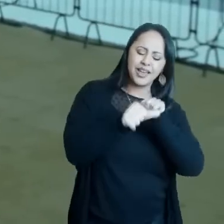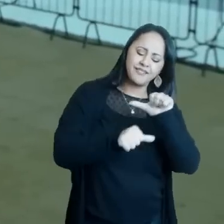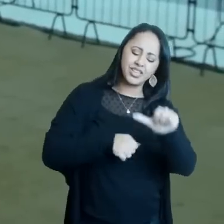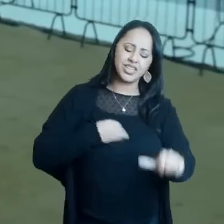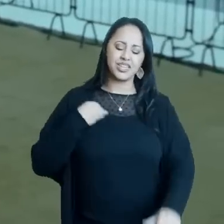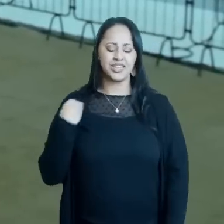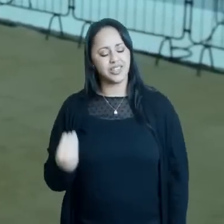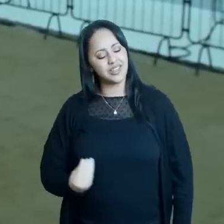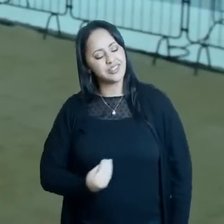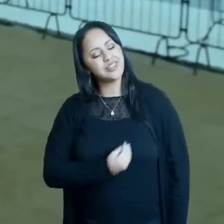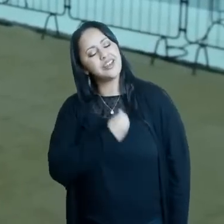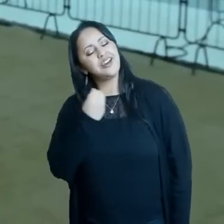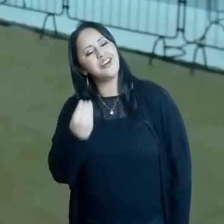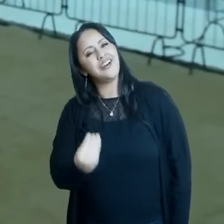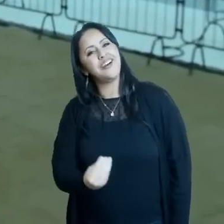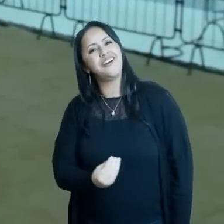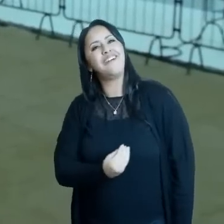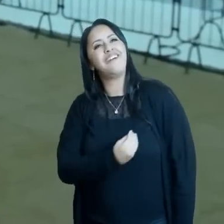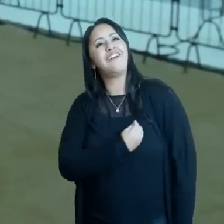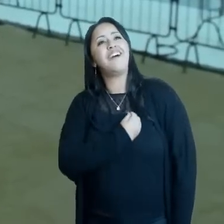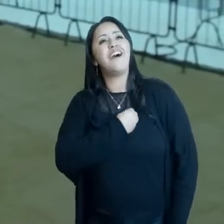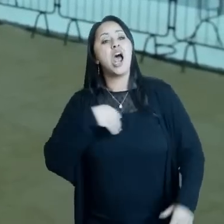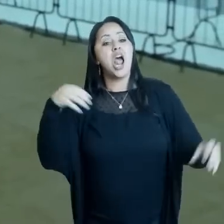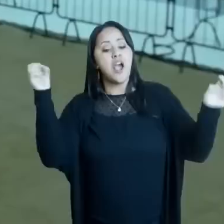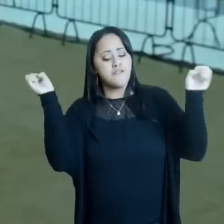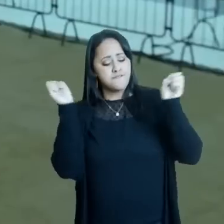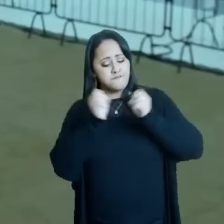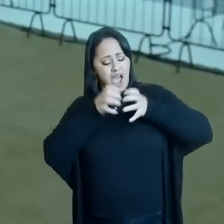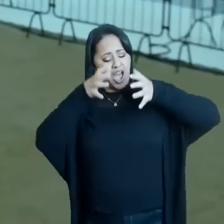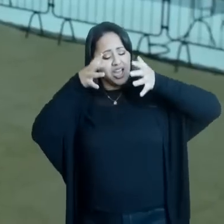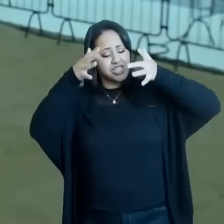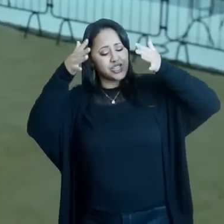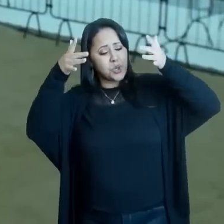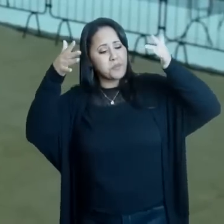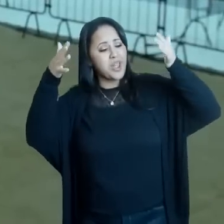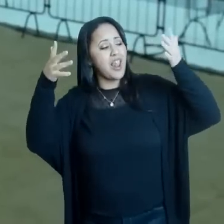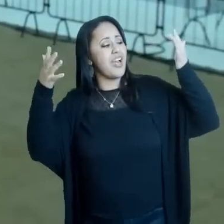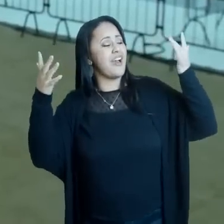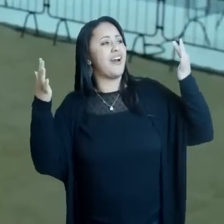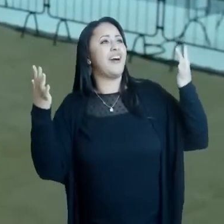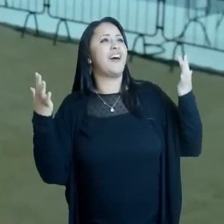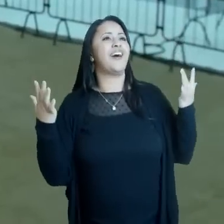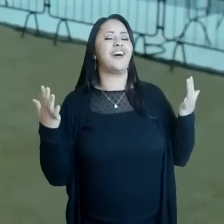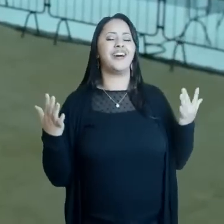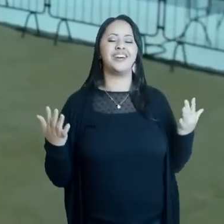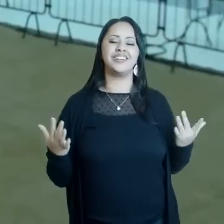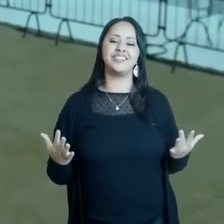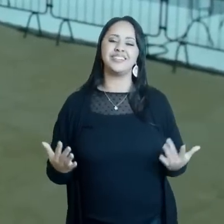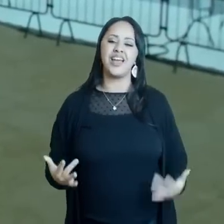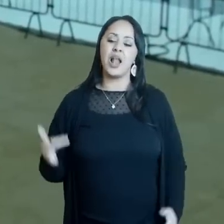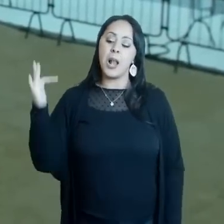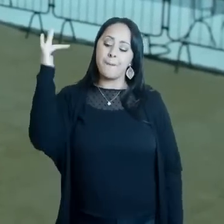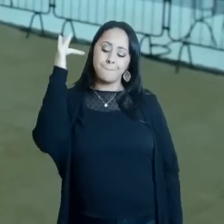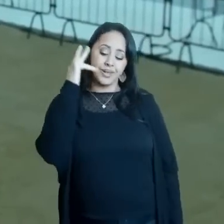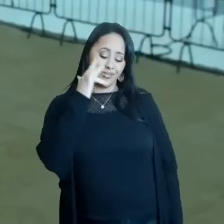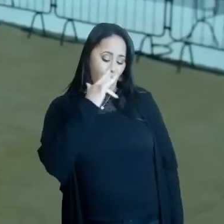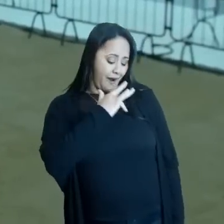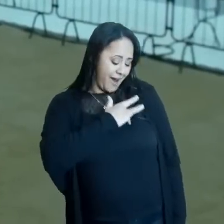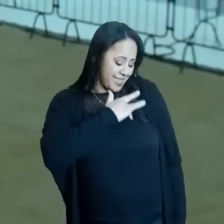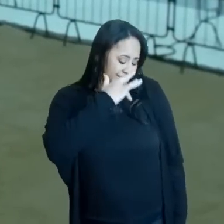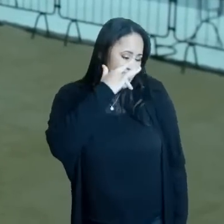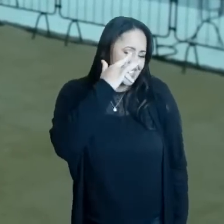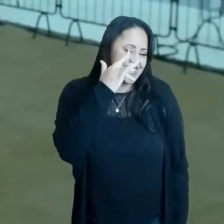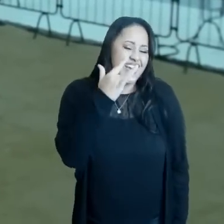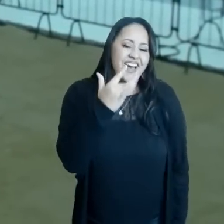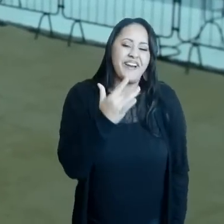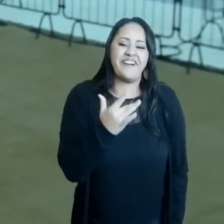transforma minha vida, me faz um milagre, me